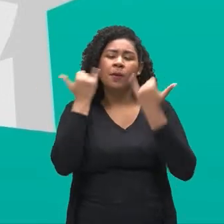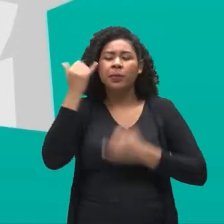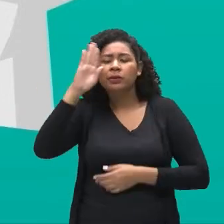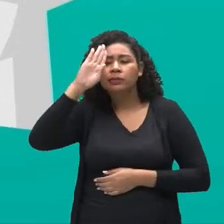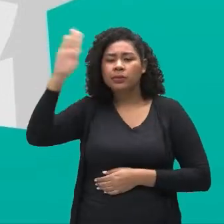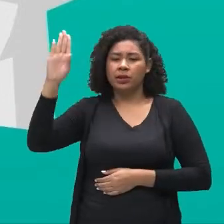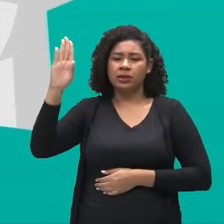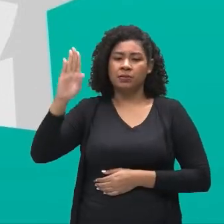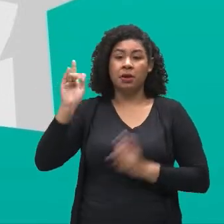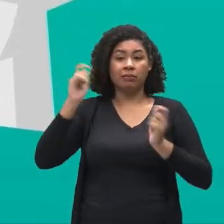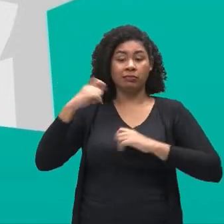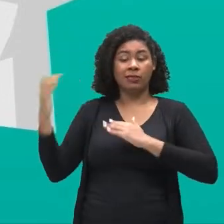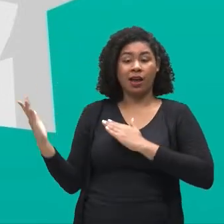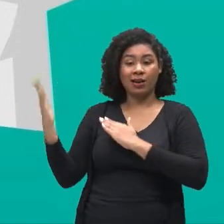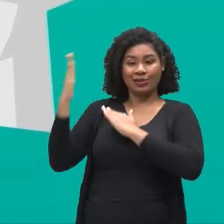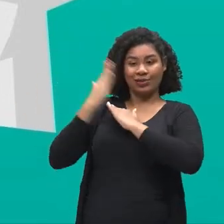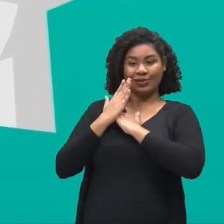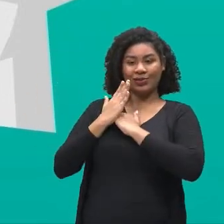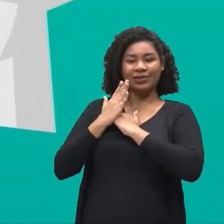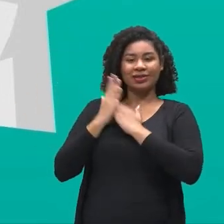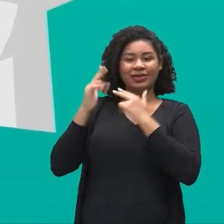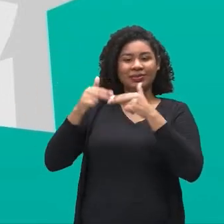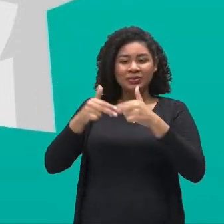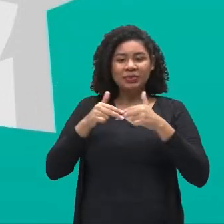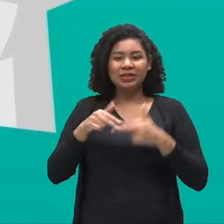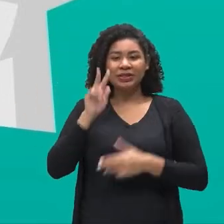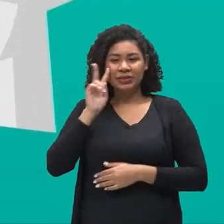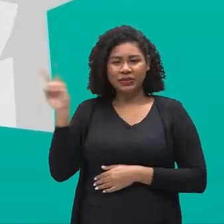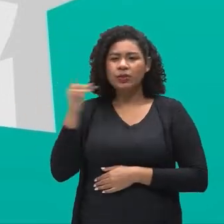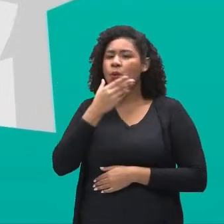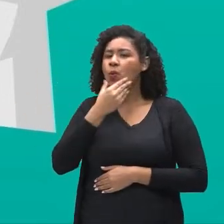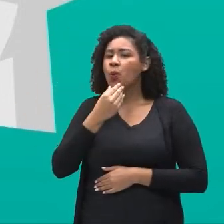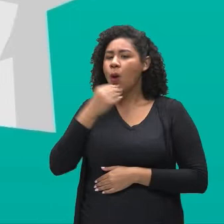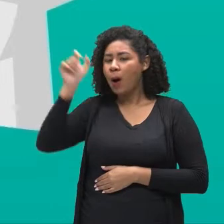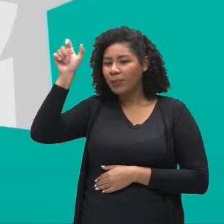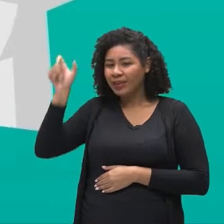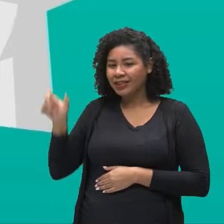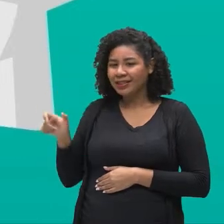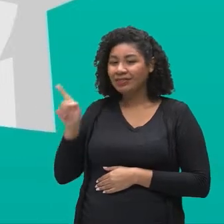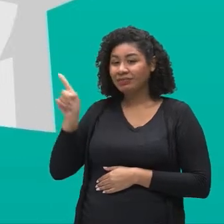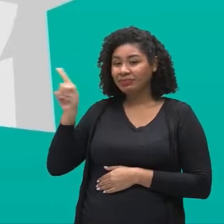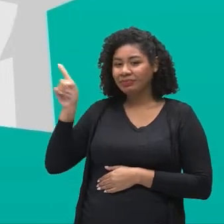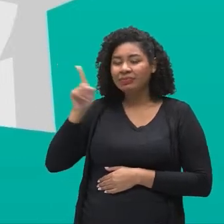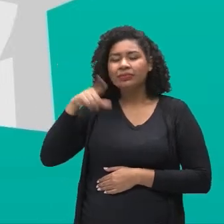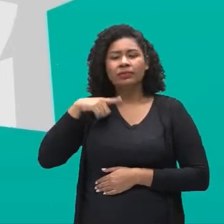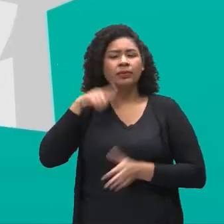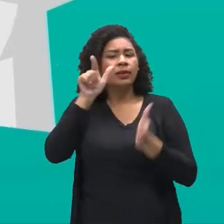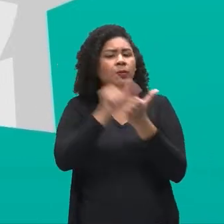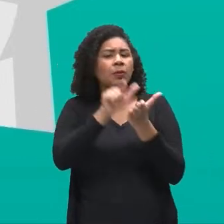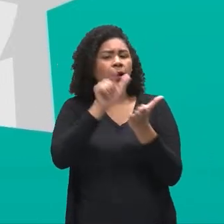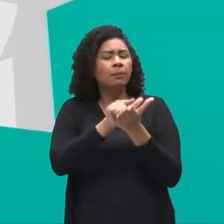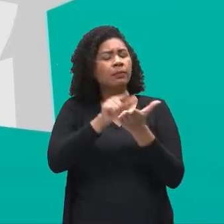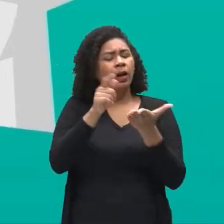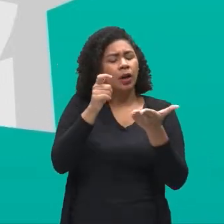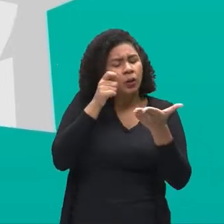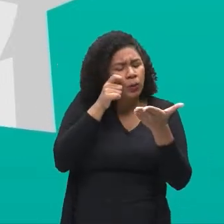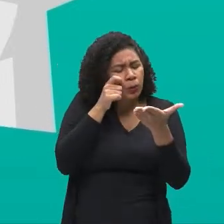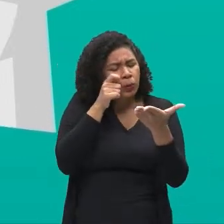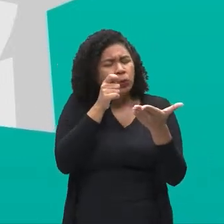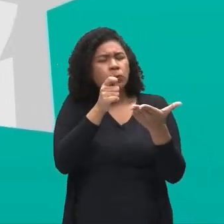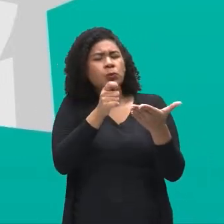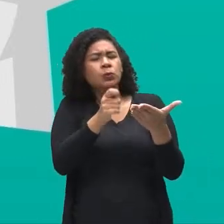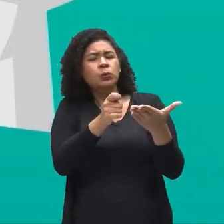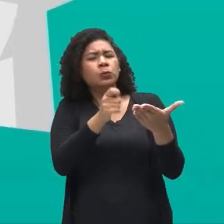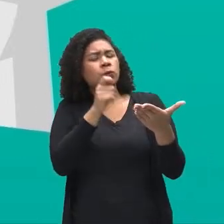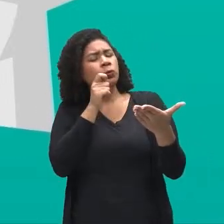são facilitadores, né, e o Solomon, ele tá vendo aí com a lupa, ó, passando o scanner aí nessa folhinha que ele tá lendo, é isso que é